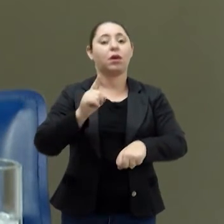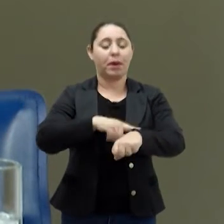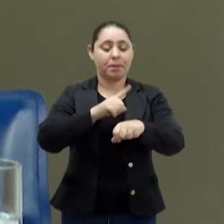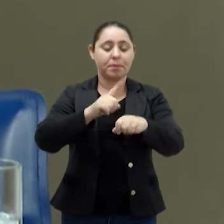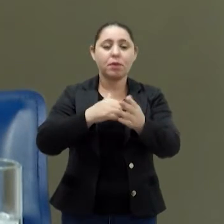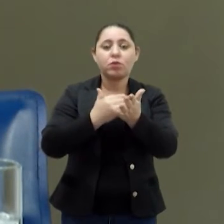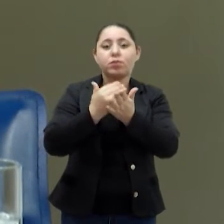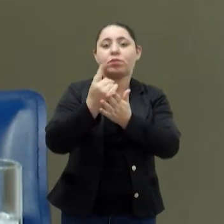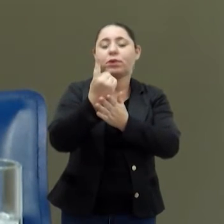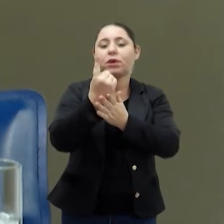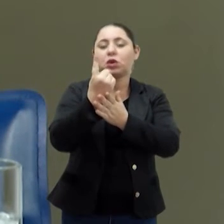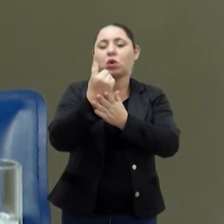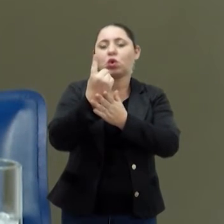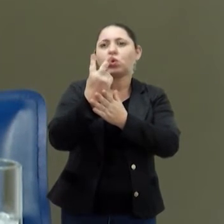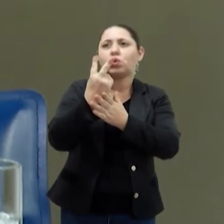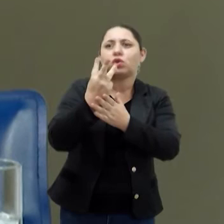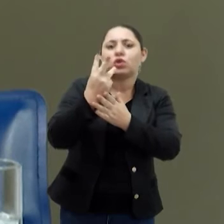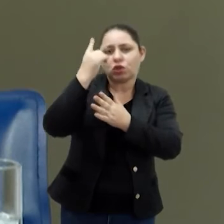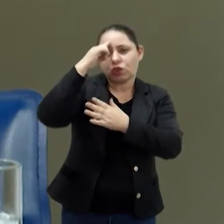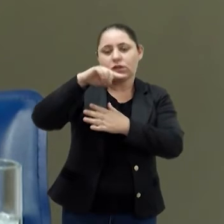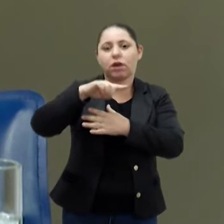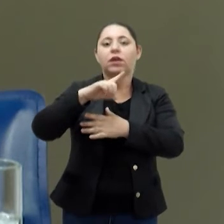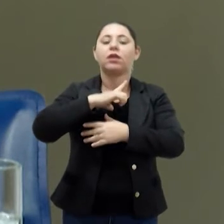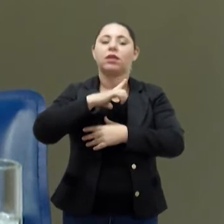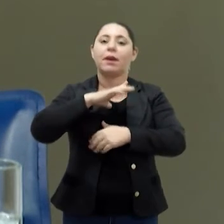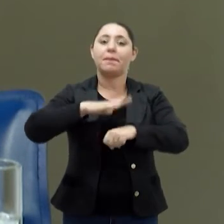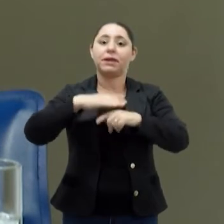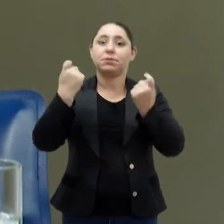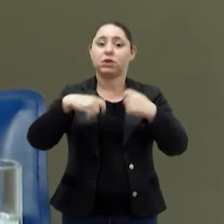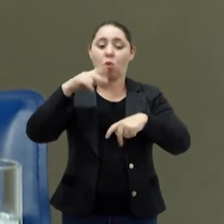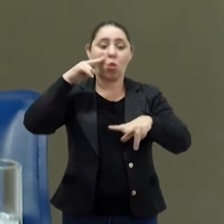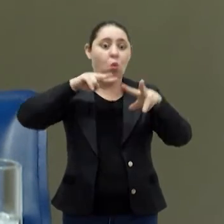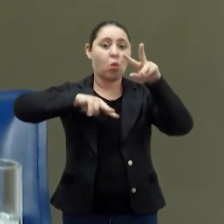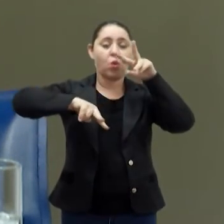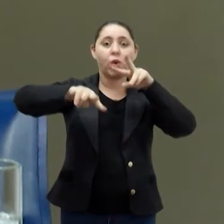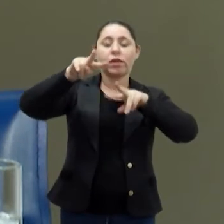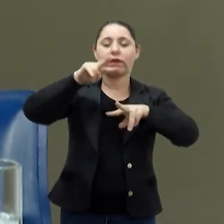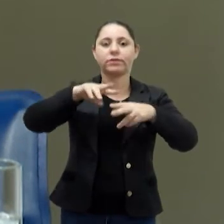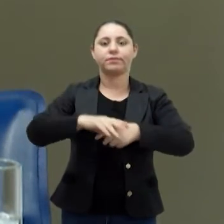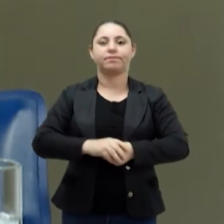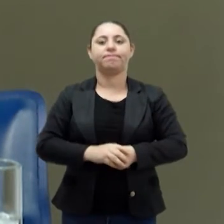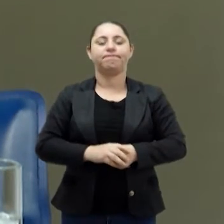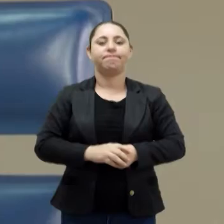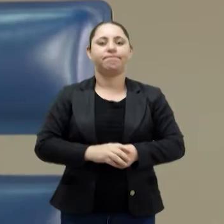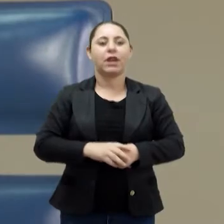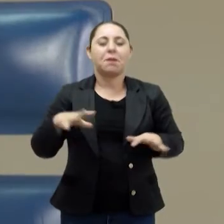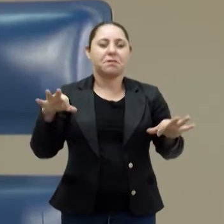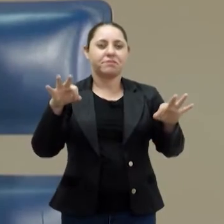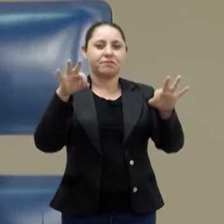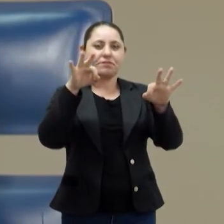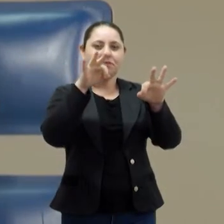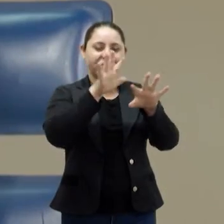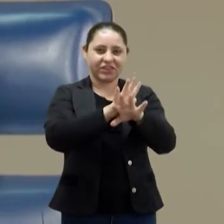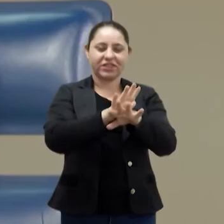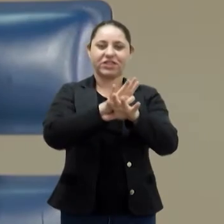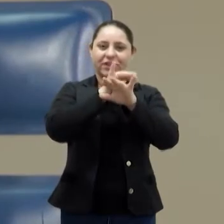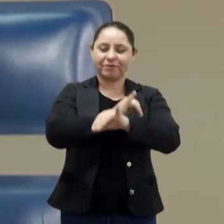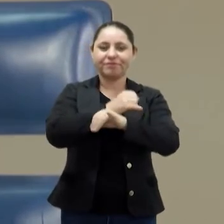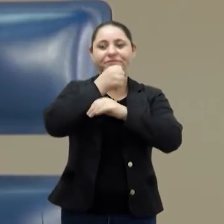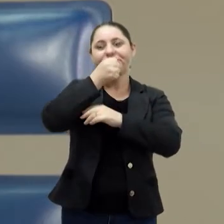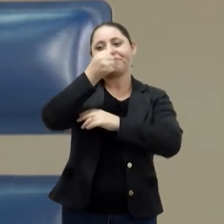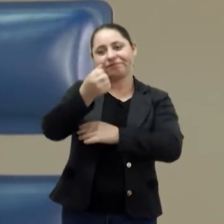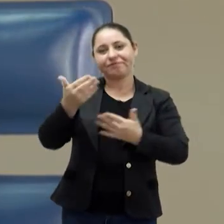principalmente nos primeiros dias da cirurgia, que é onde a gente mais tem que ter um zelo no procedimento. E para fechar a